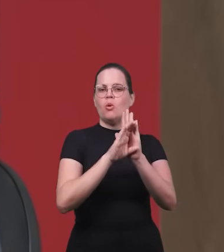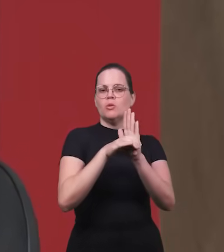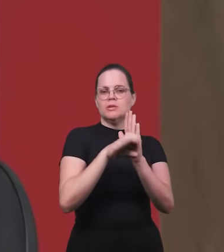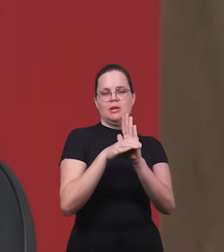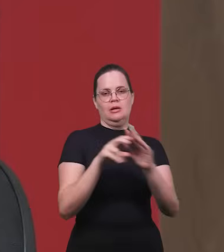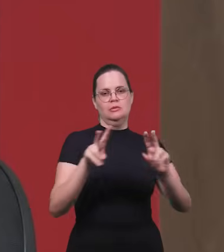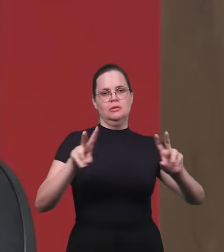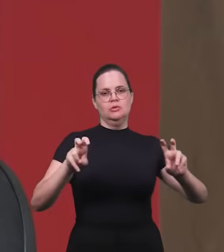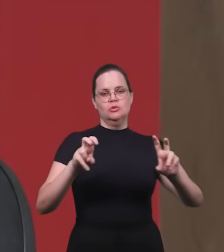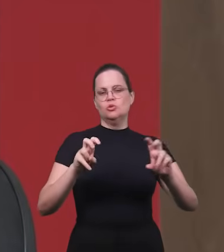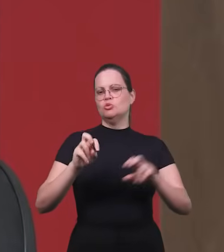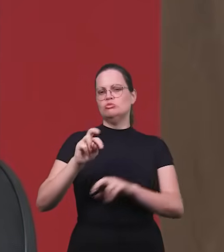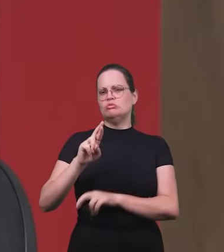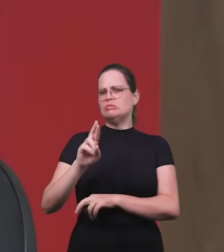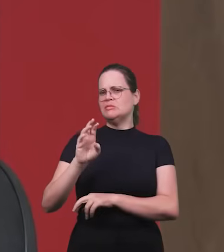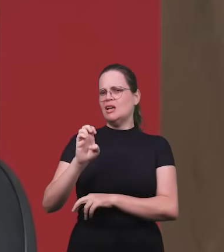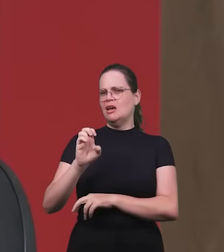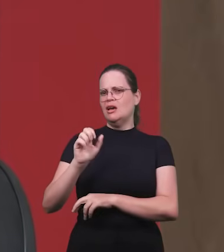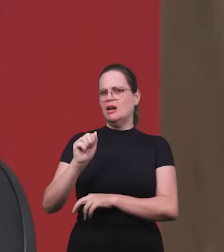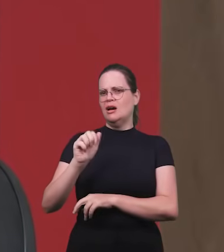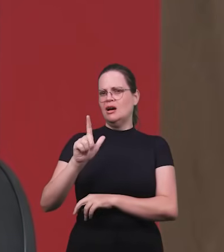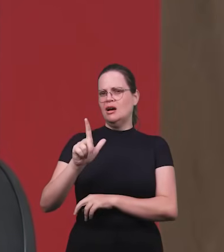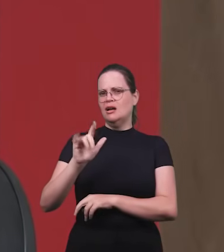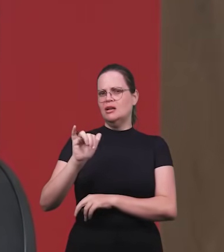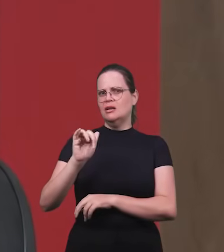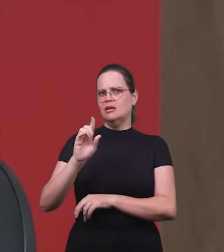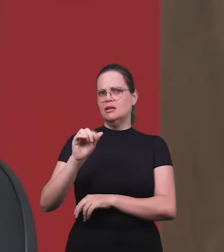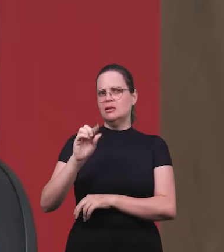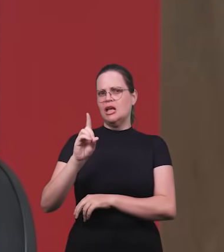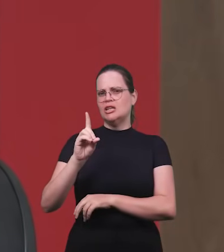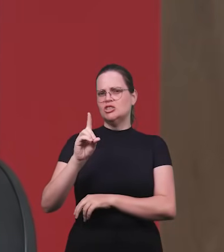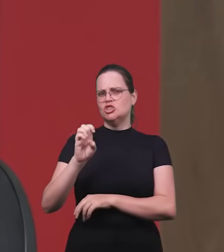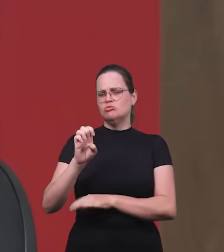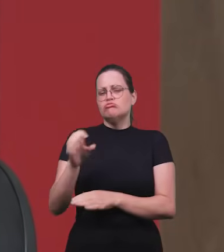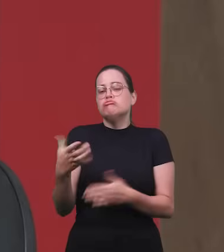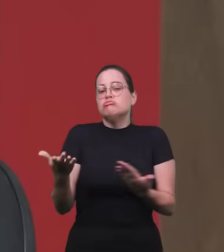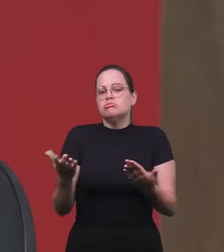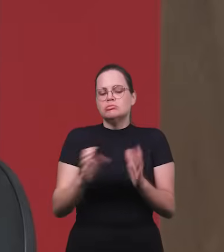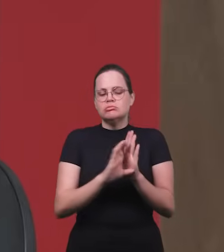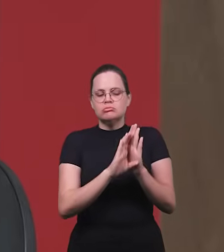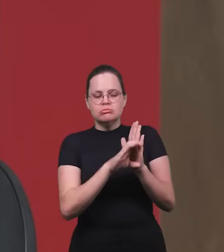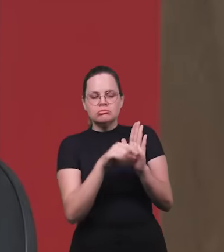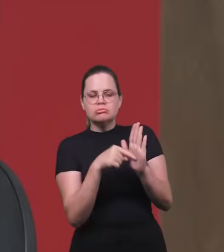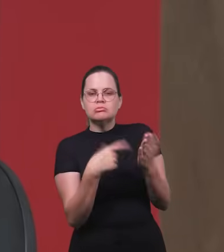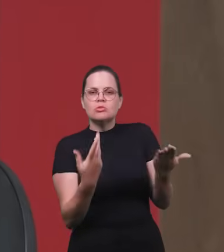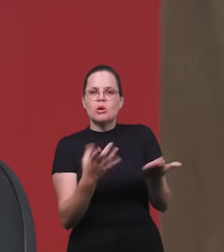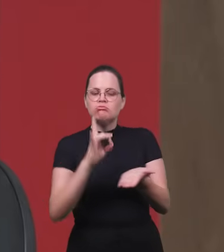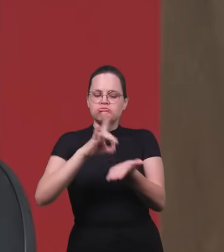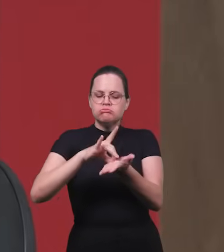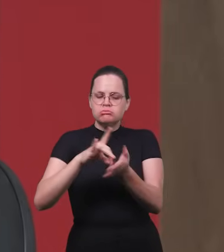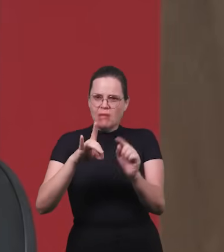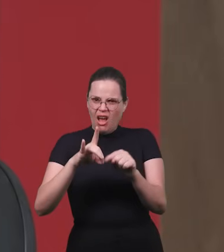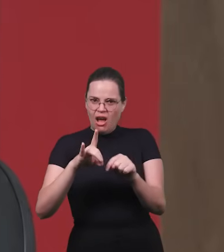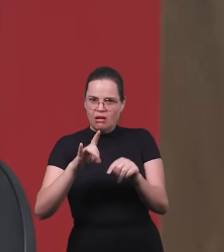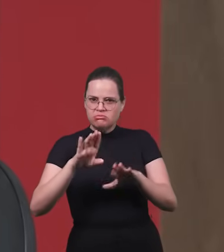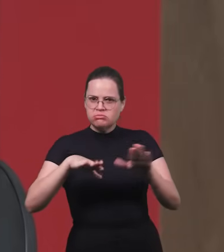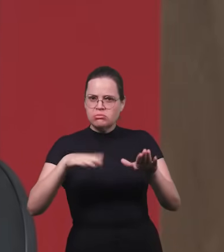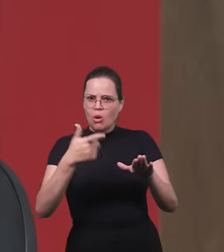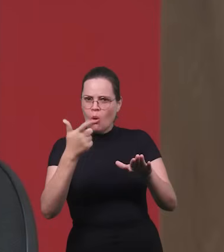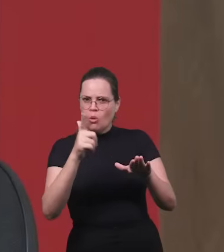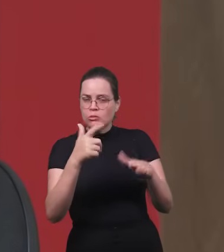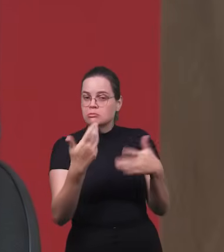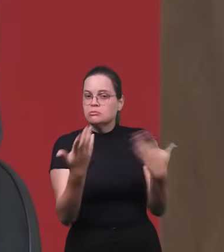nos acompanhando o que seria a realidade, vamos dizer assim, um conceito da realidade para a gente poder entrar